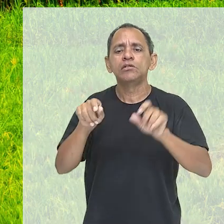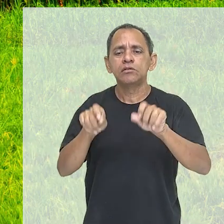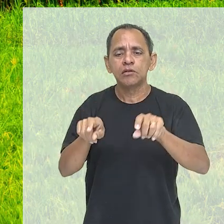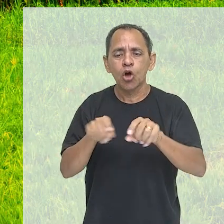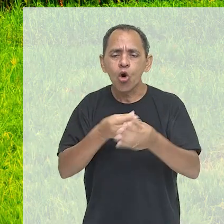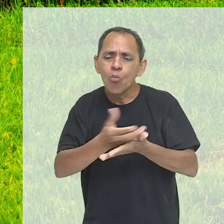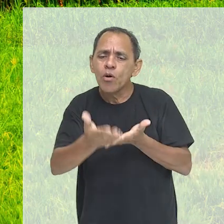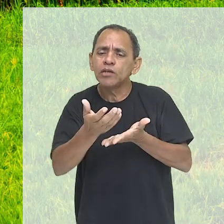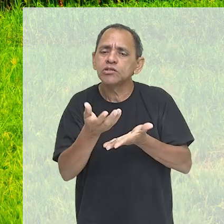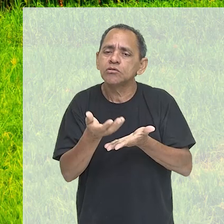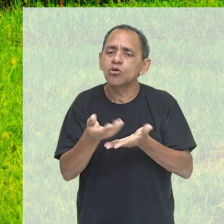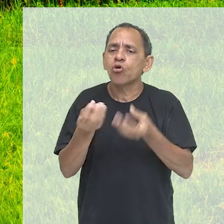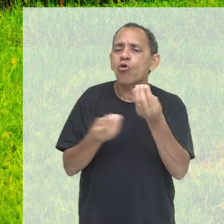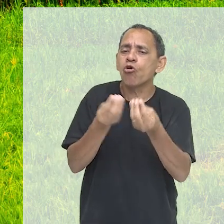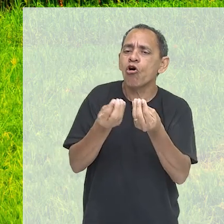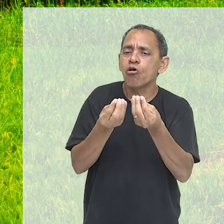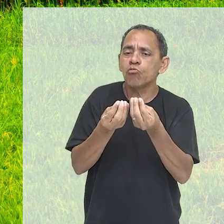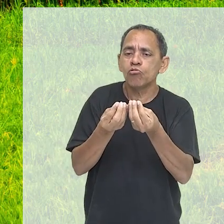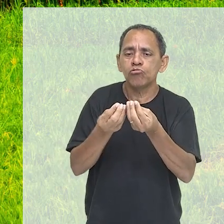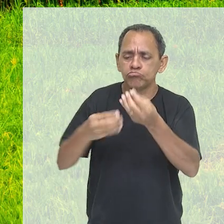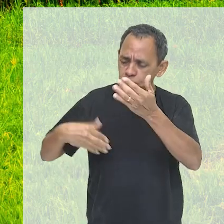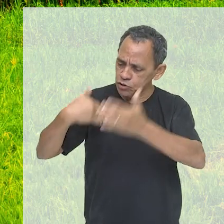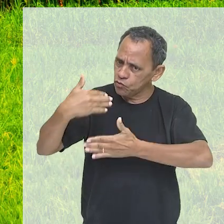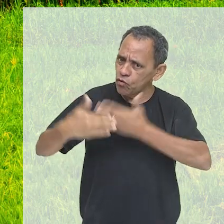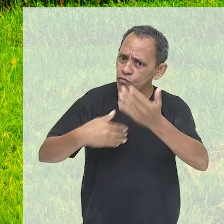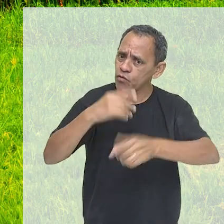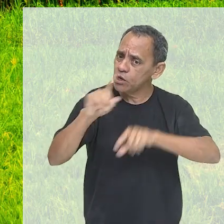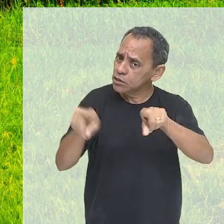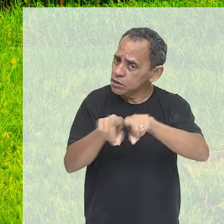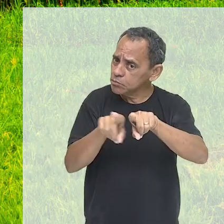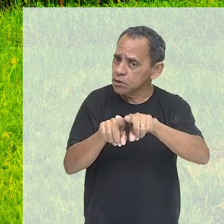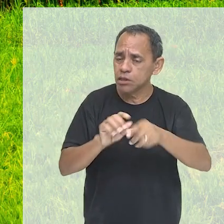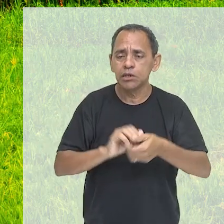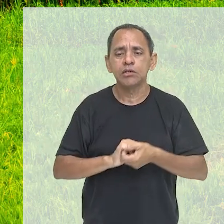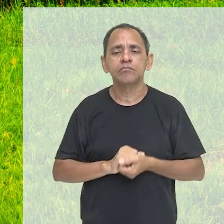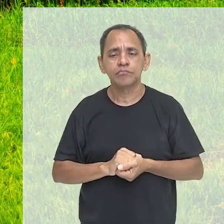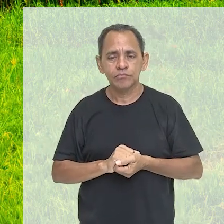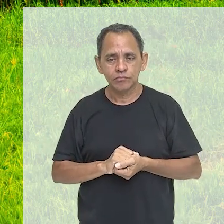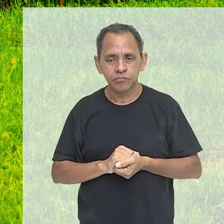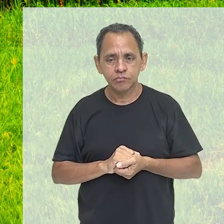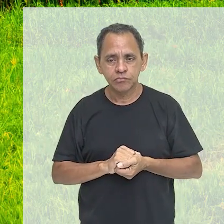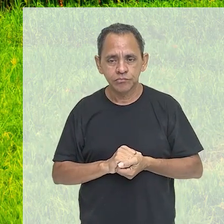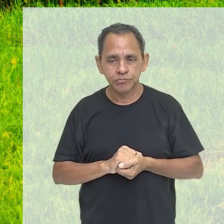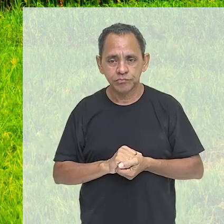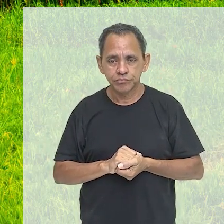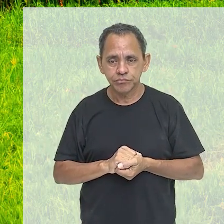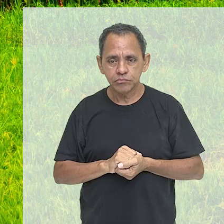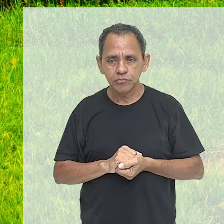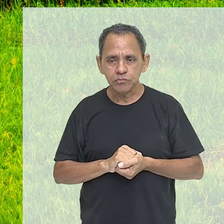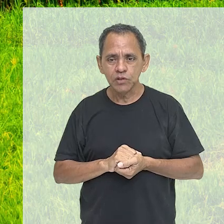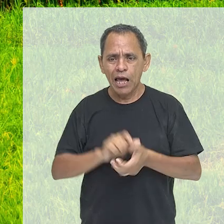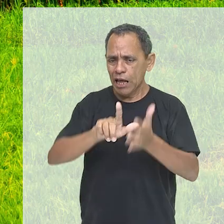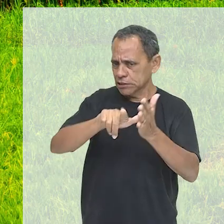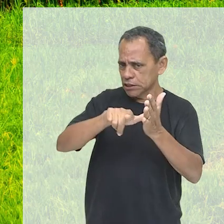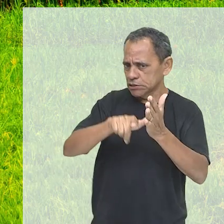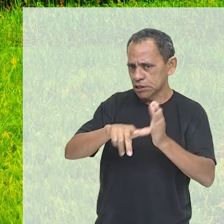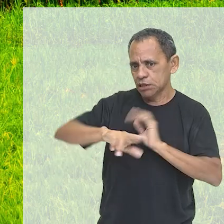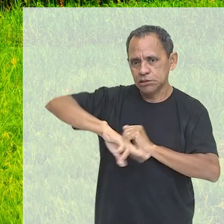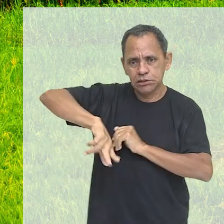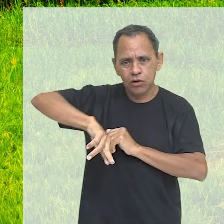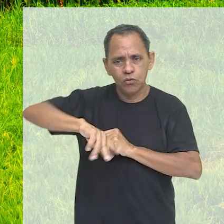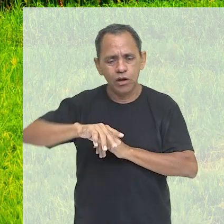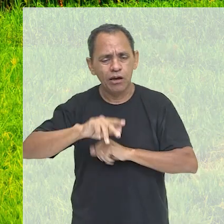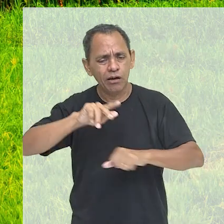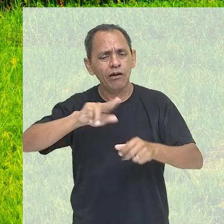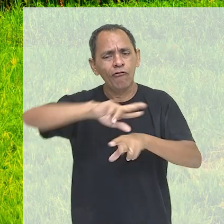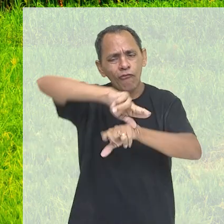a se desenvolver também, né? Não quer ficar ali esquecido, não quer ficar para trás, até porque vários países, o desenvolvimento